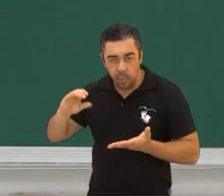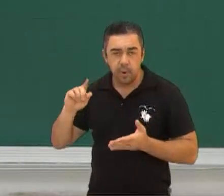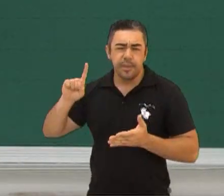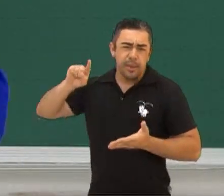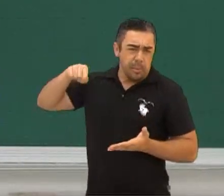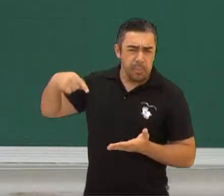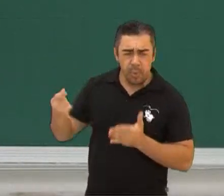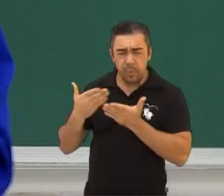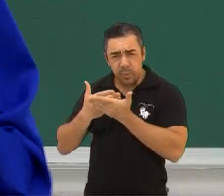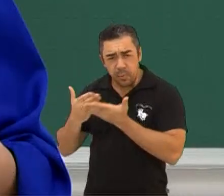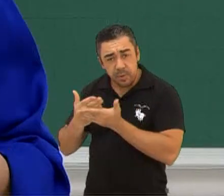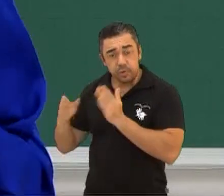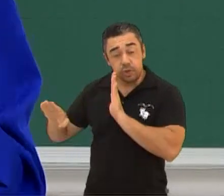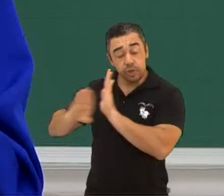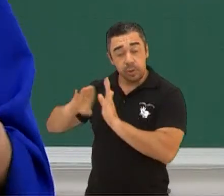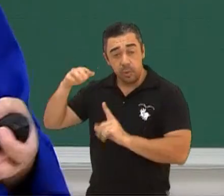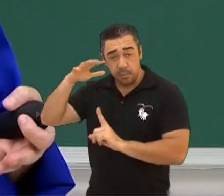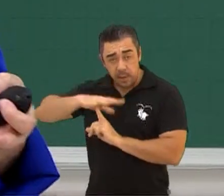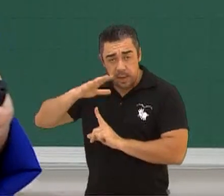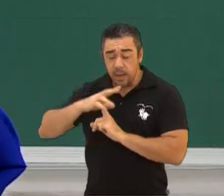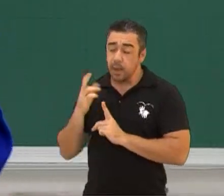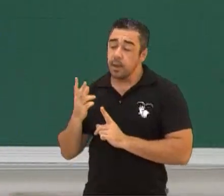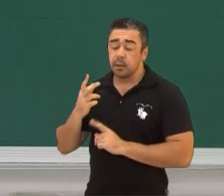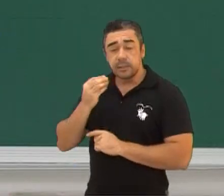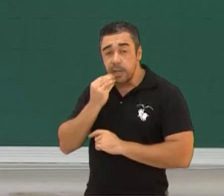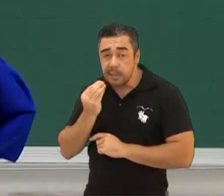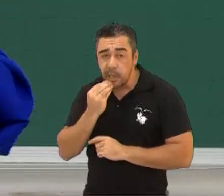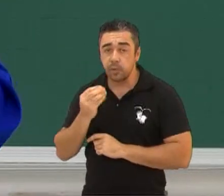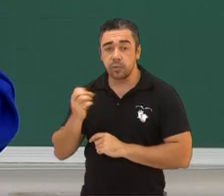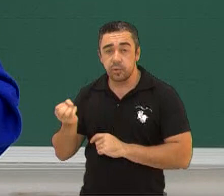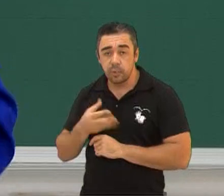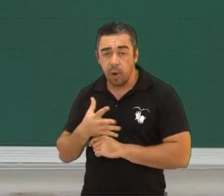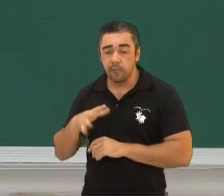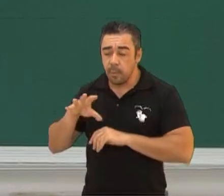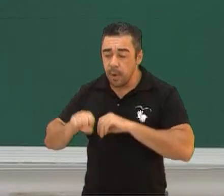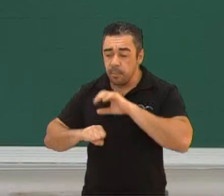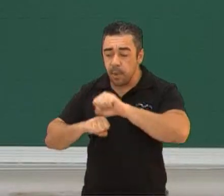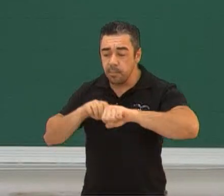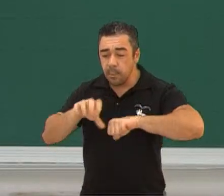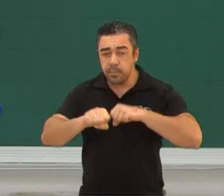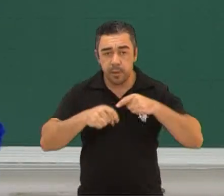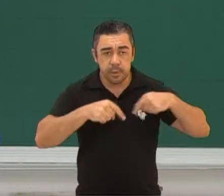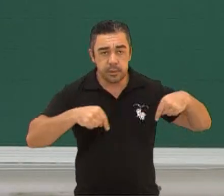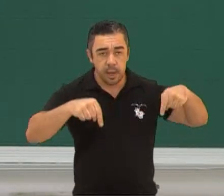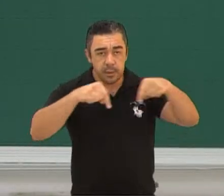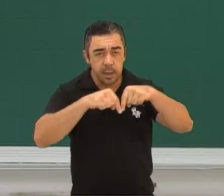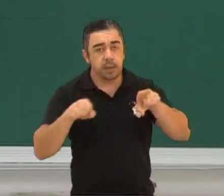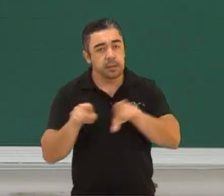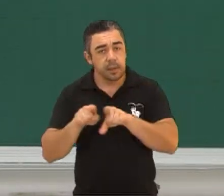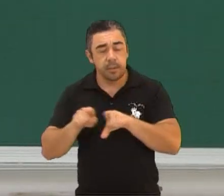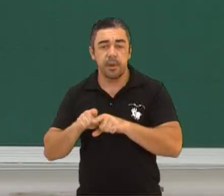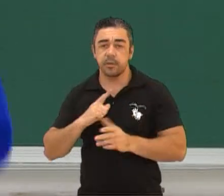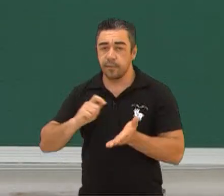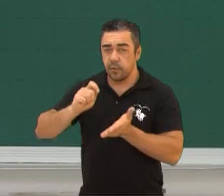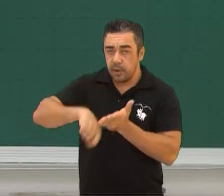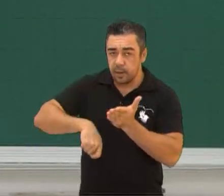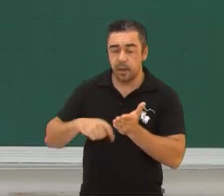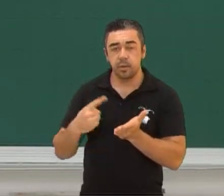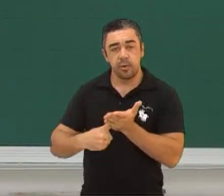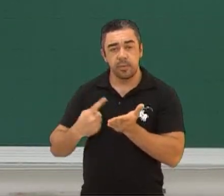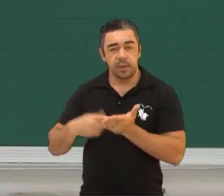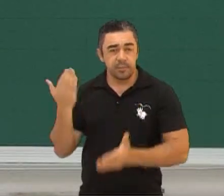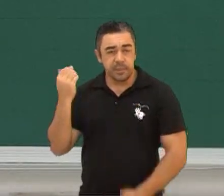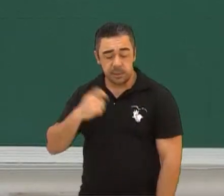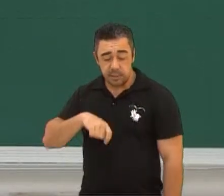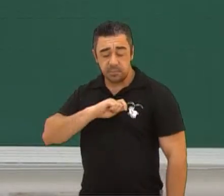estado do Paraná, buscando novas perspectivas de ocupação do território, mesmo com o Tratado de Tordesilhas. Não podemos esquecer